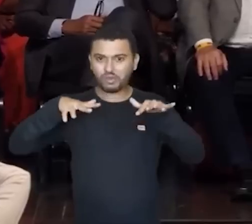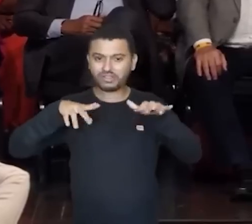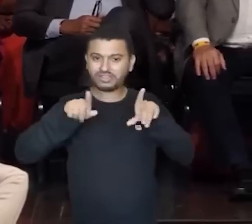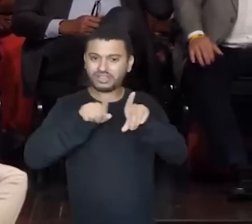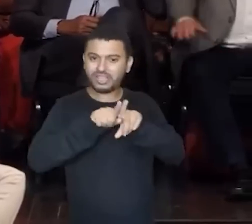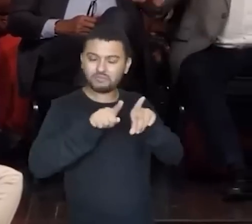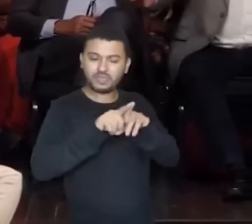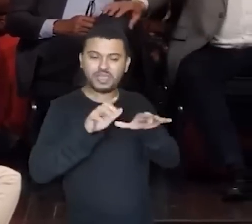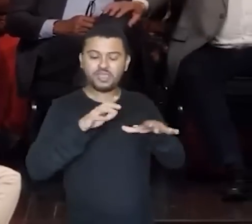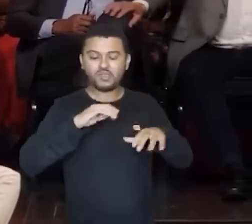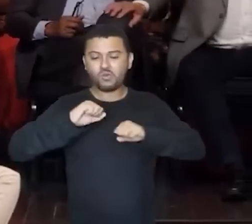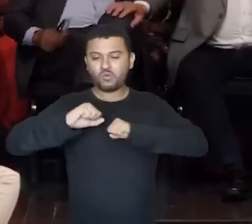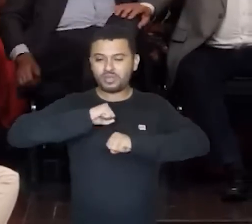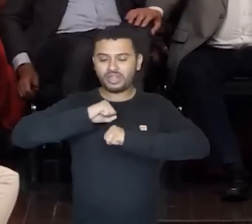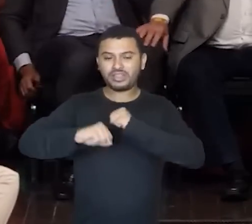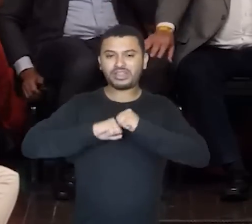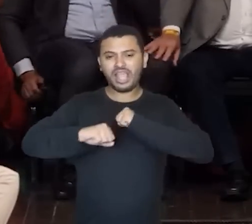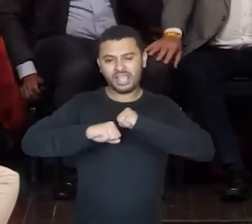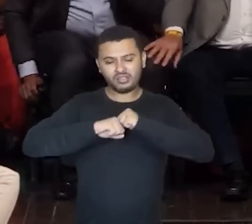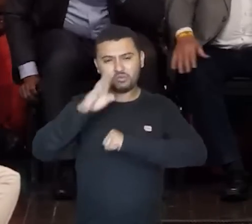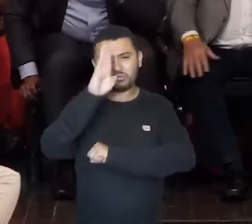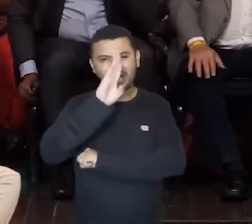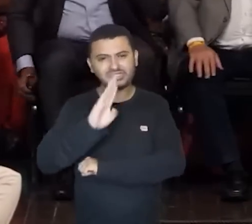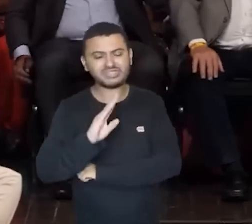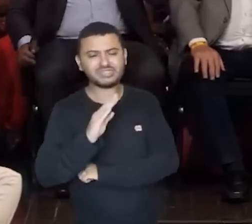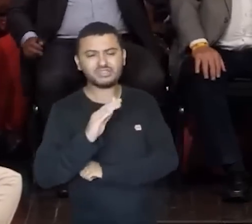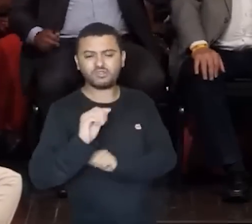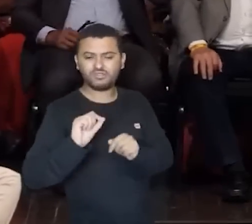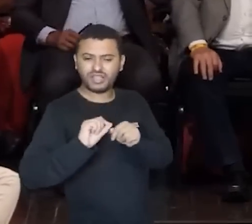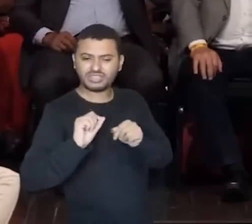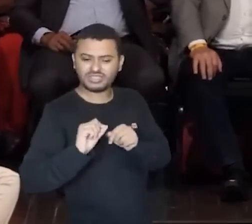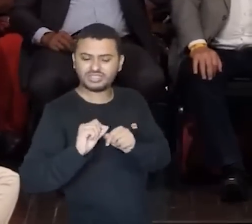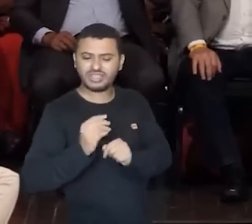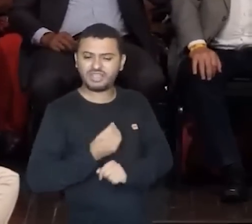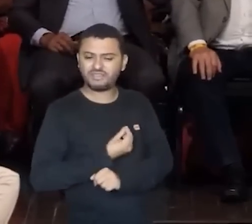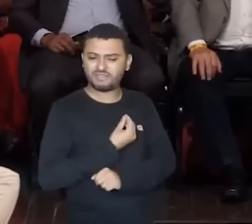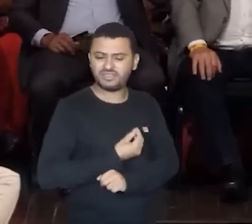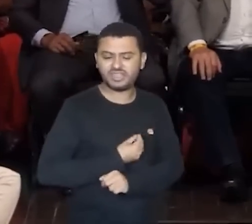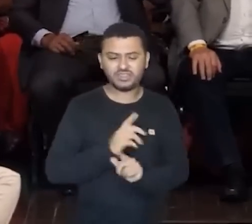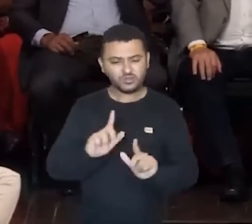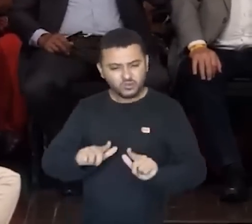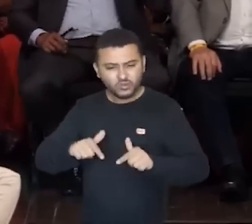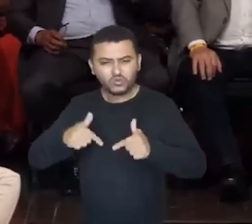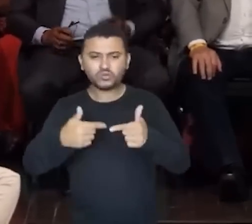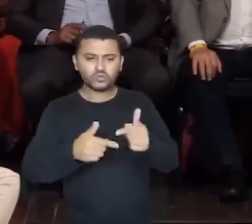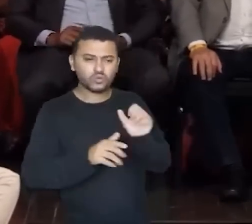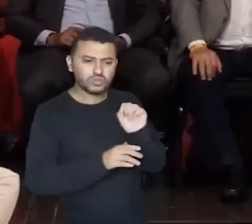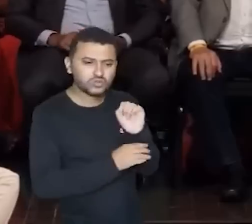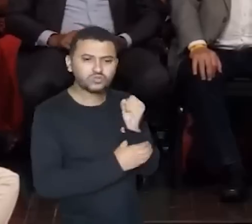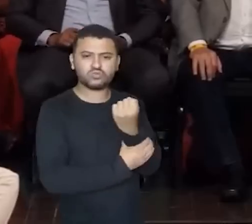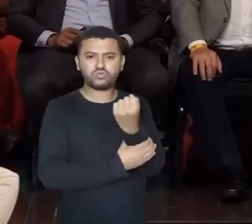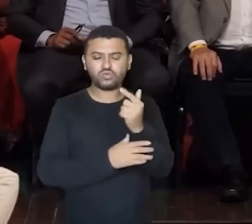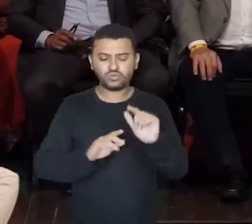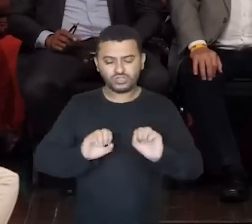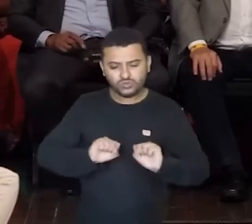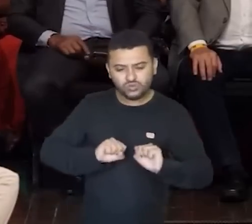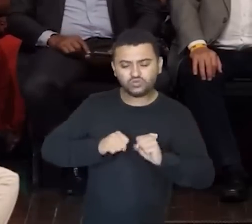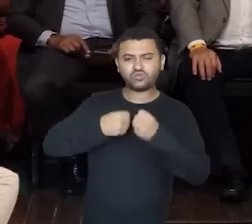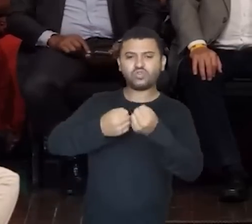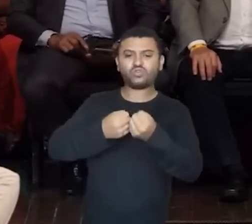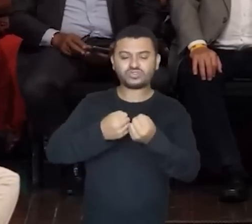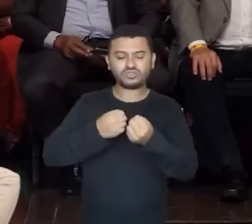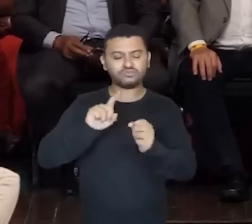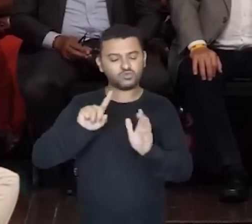de todo o Brasil, que faz a vida desse partido, luta por ele, dá sentido a todas as causas que nos trouxeram até